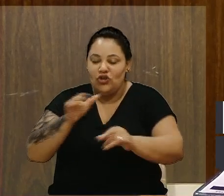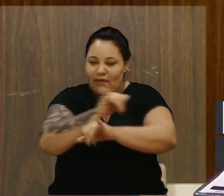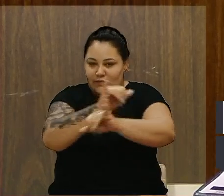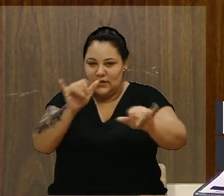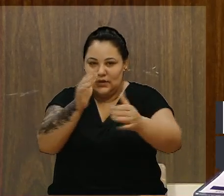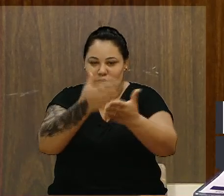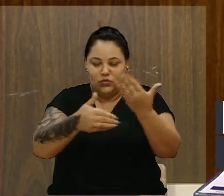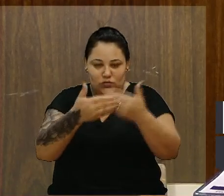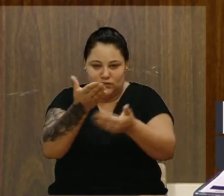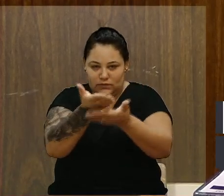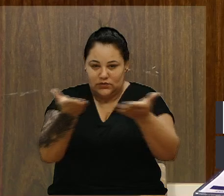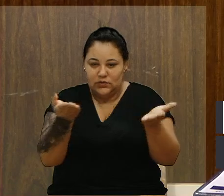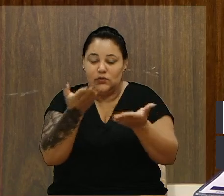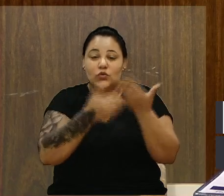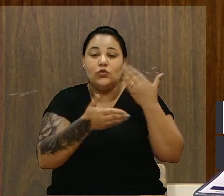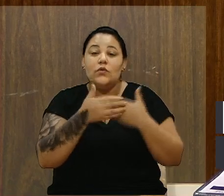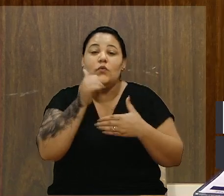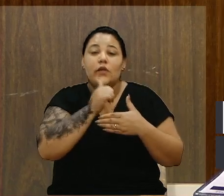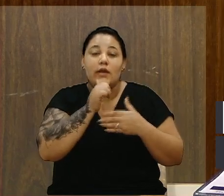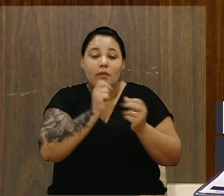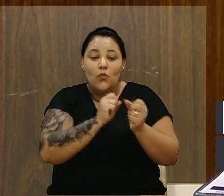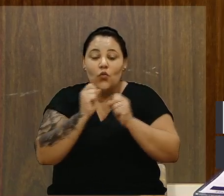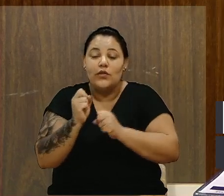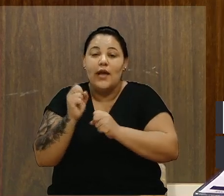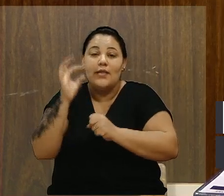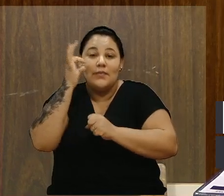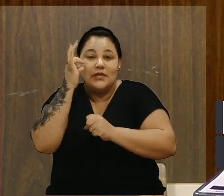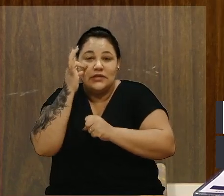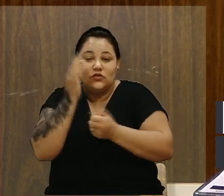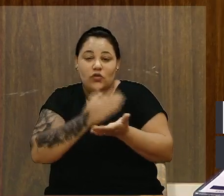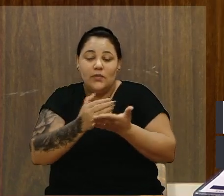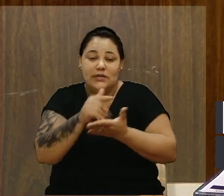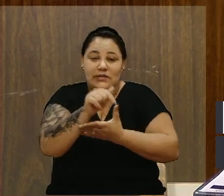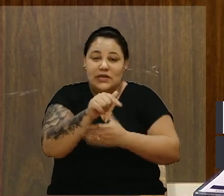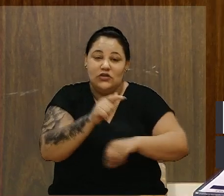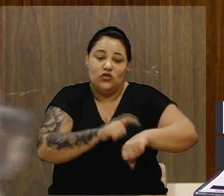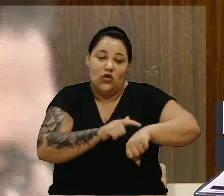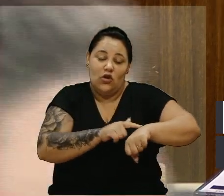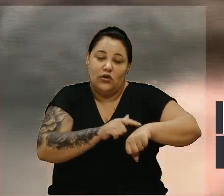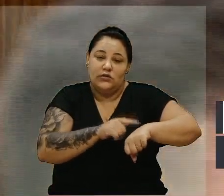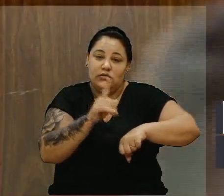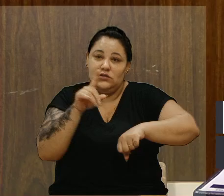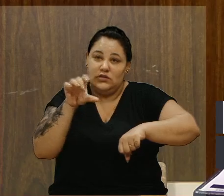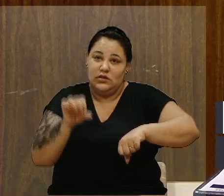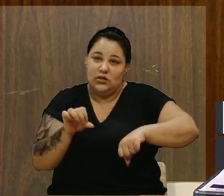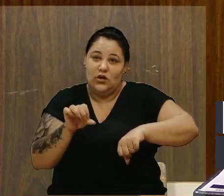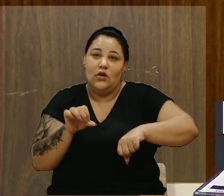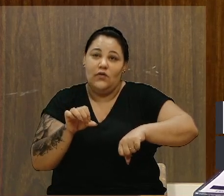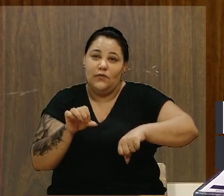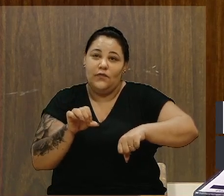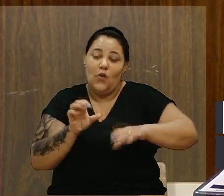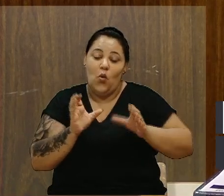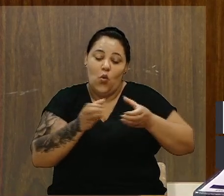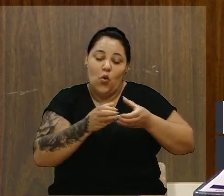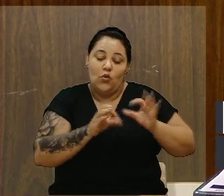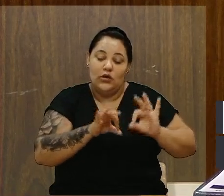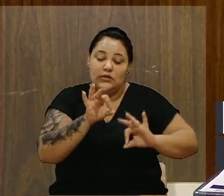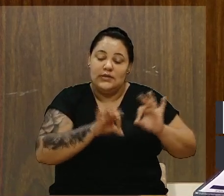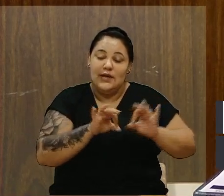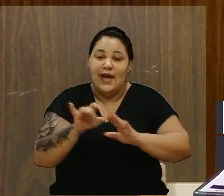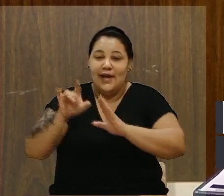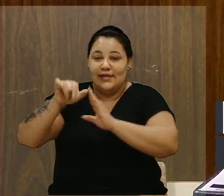mulheres que puderem se fazer presente, a partir das 7 horas será, 19 horas será a concentração, e a partir